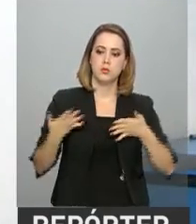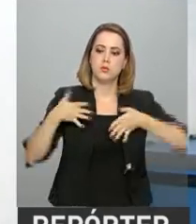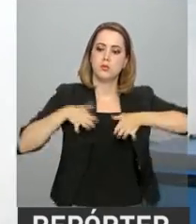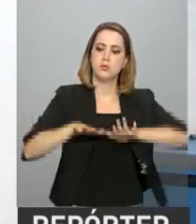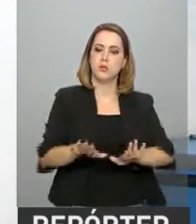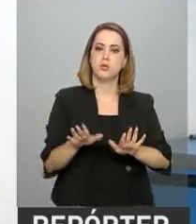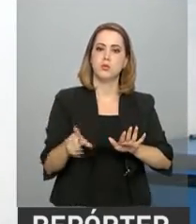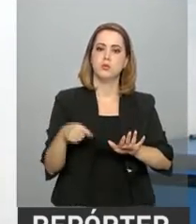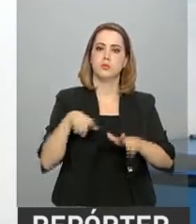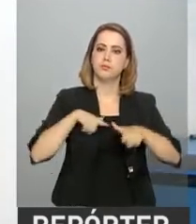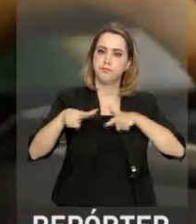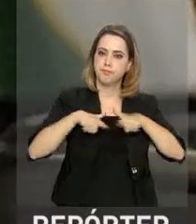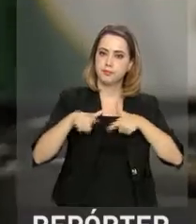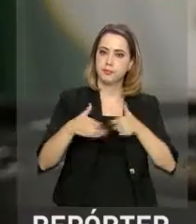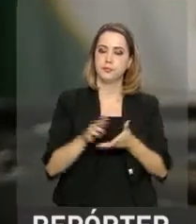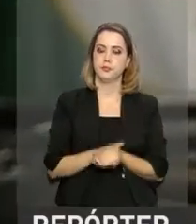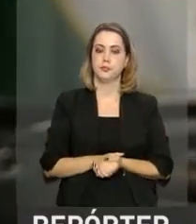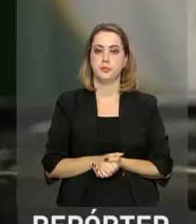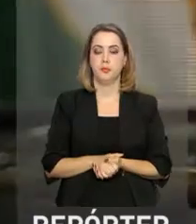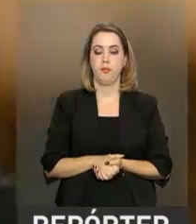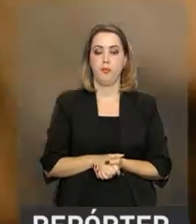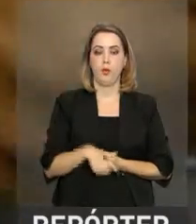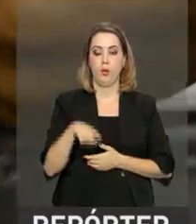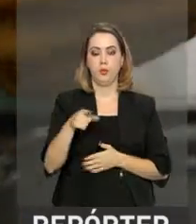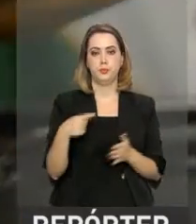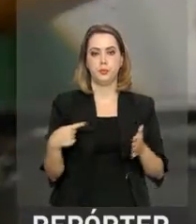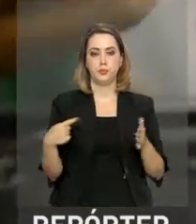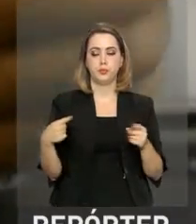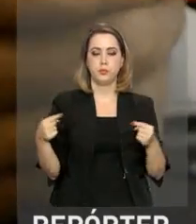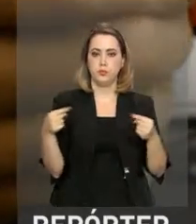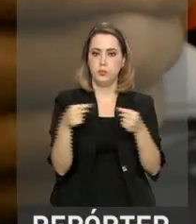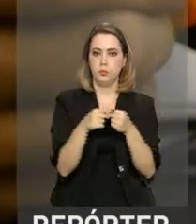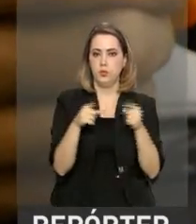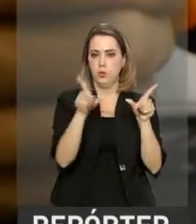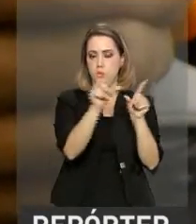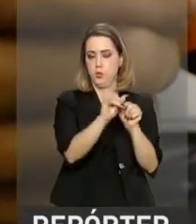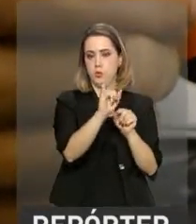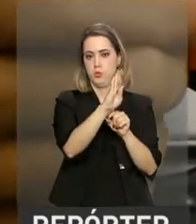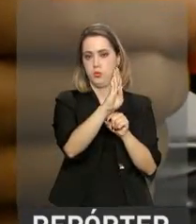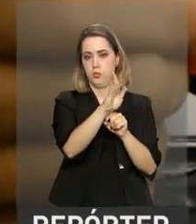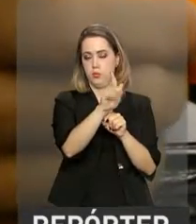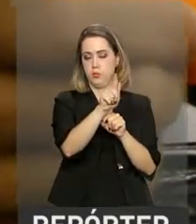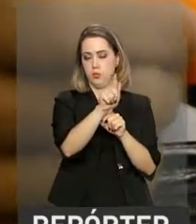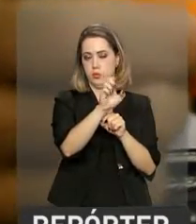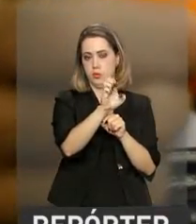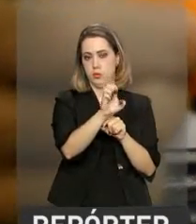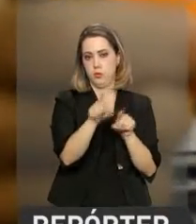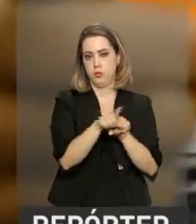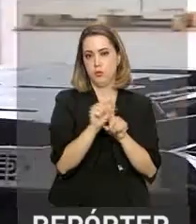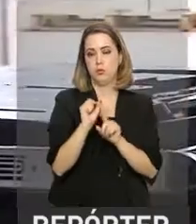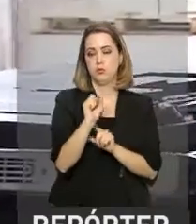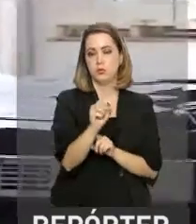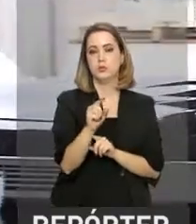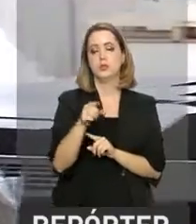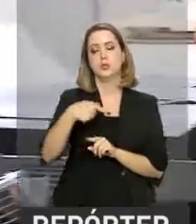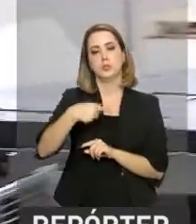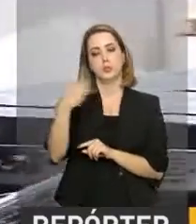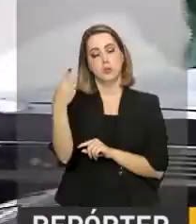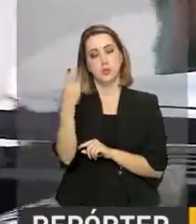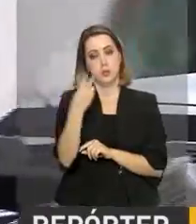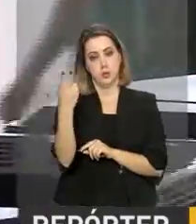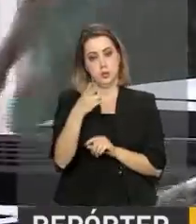grupos no mercado de trabalho de acordo com o ibge foram registrados no segundo trimestre de 2011 16